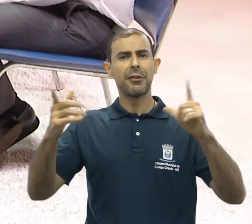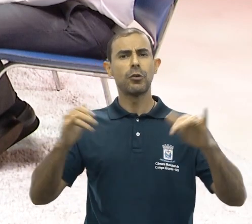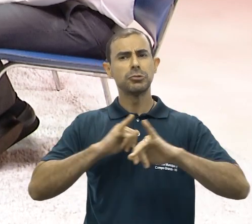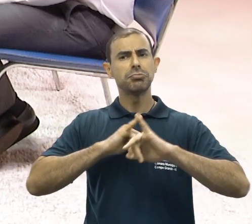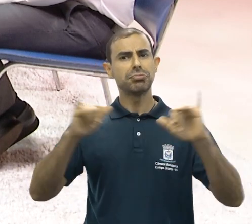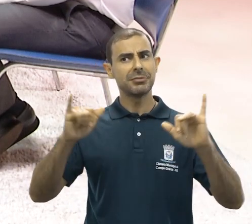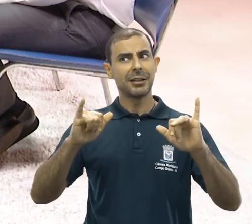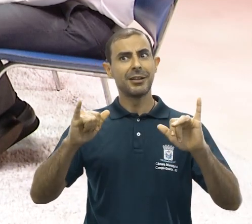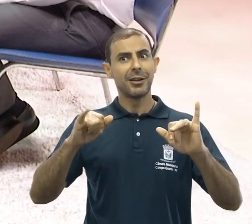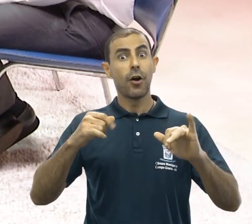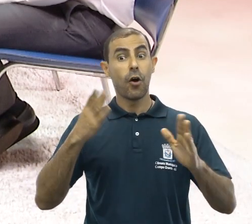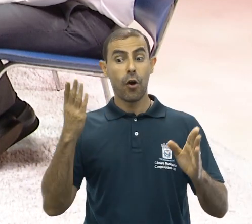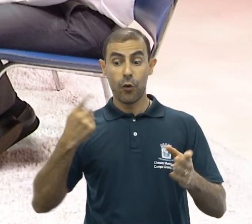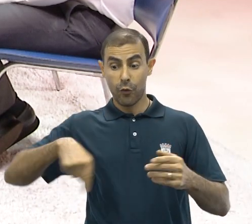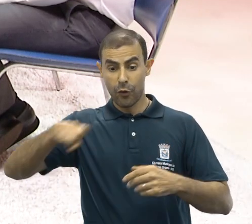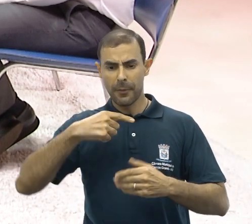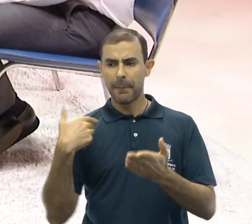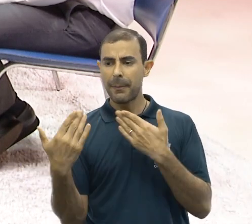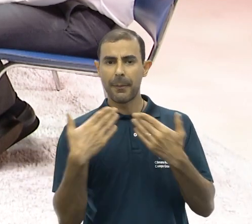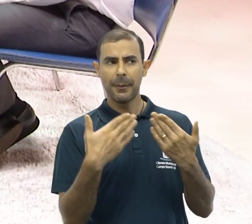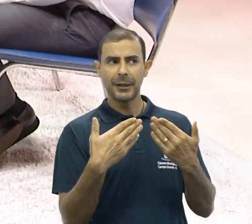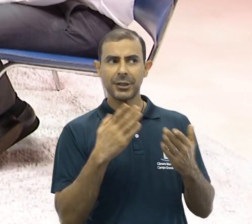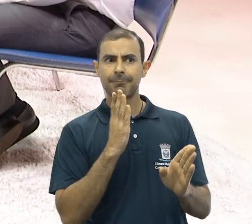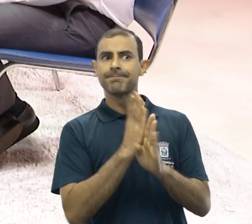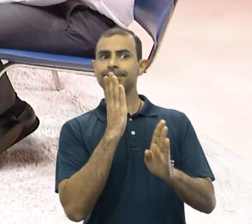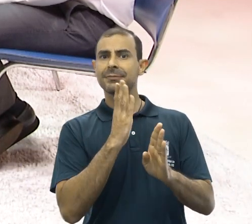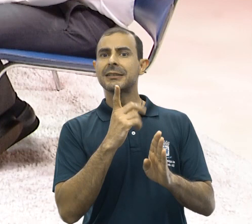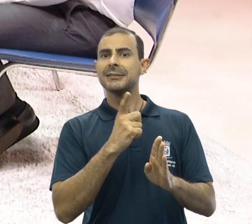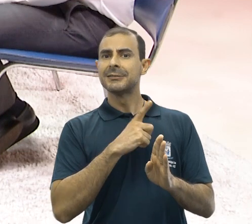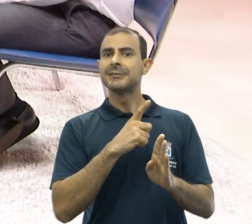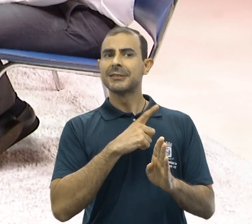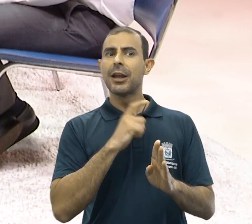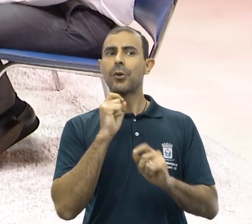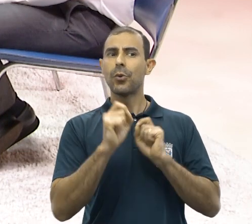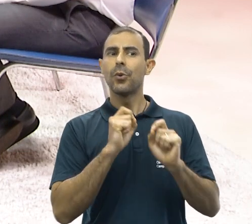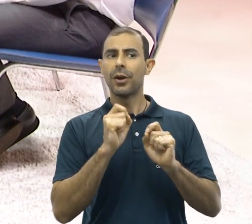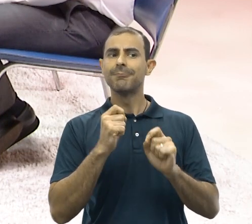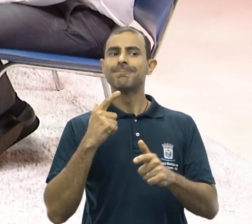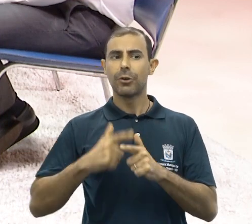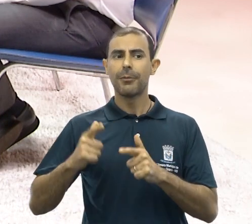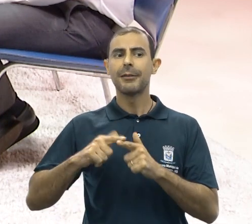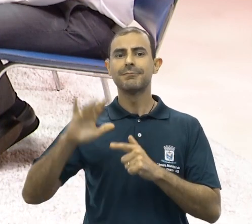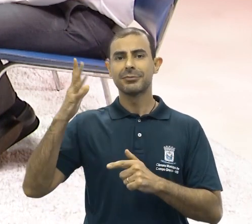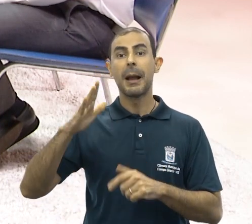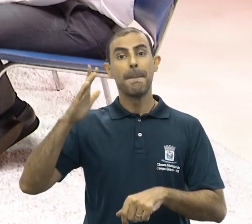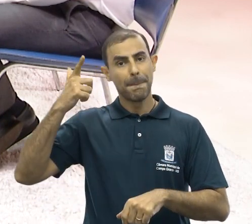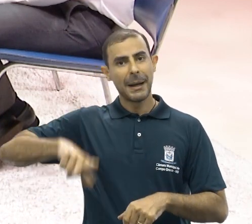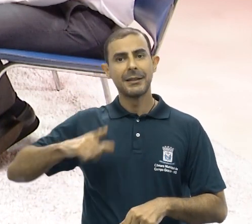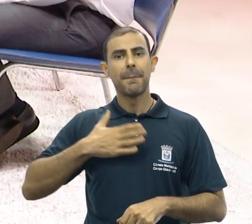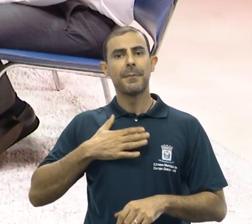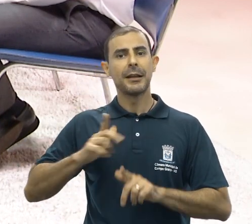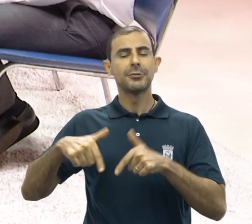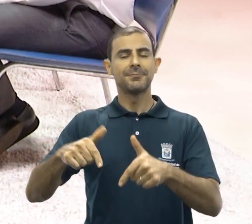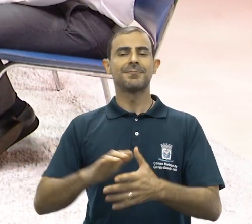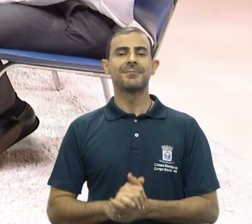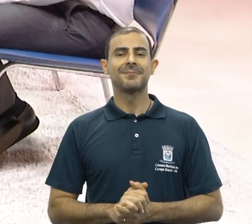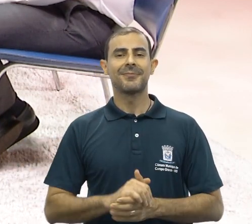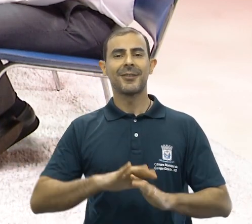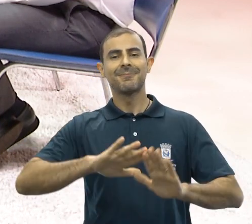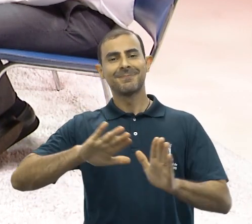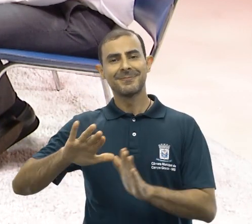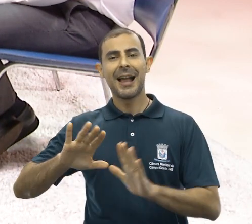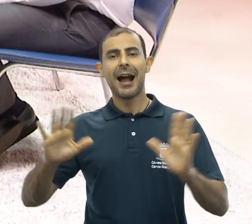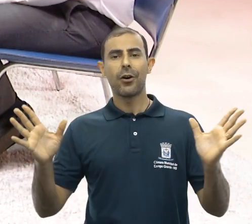Nosso encontro já levantou um problema que está bem... Mais uma bandeira para me levar, né? E agora, para a gente